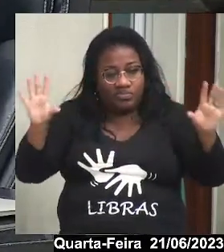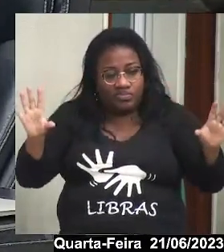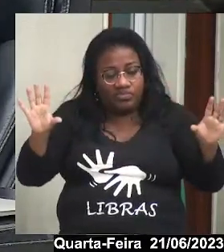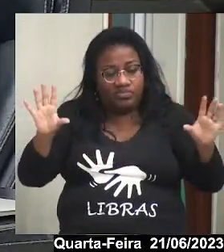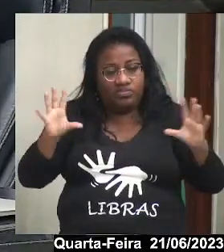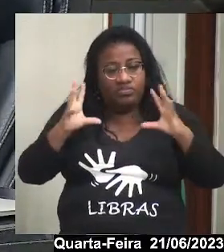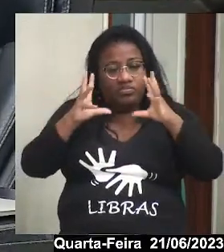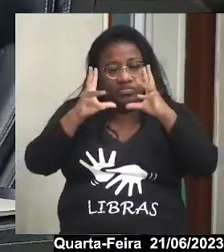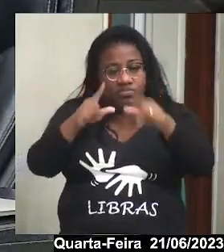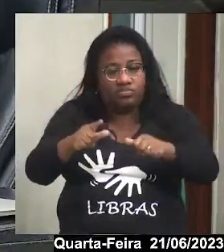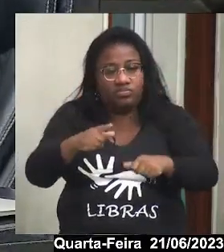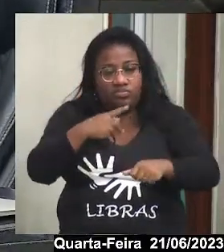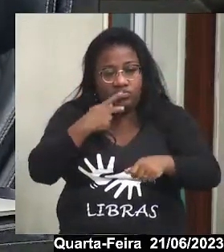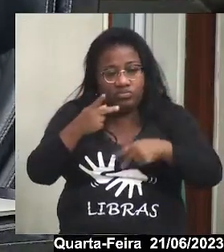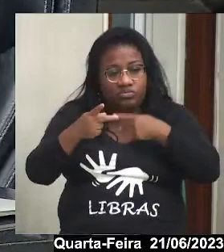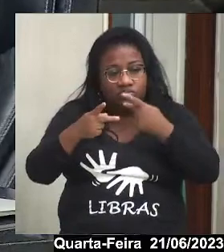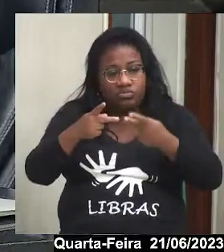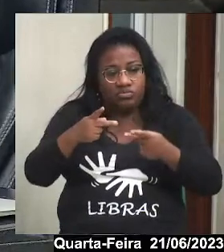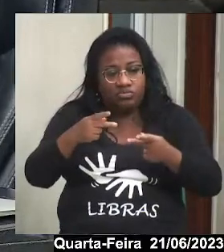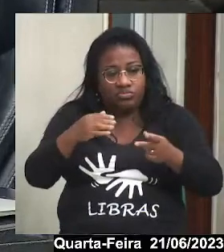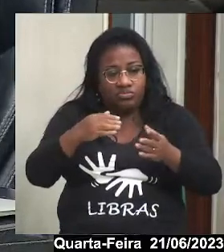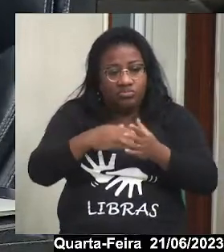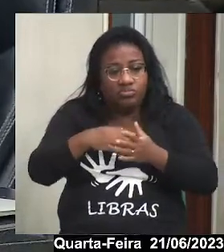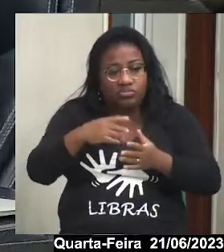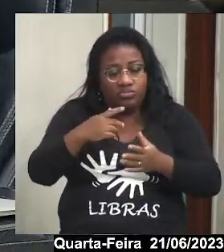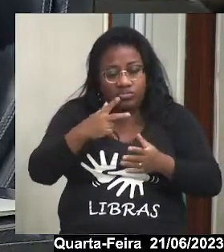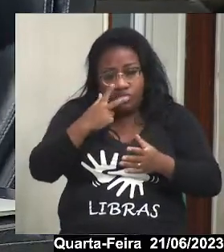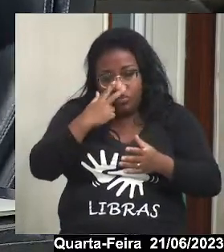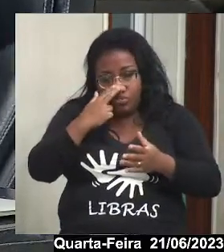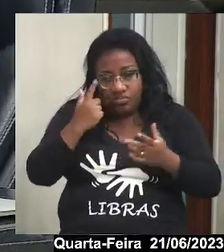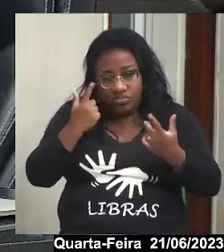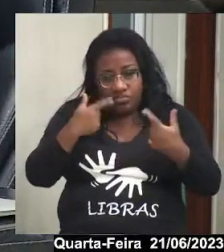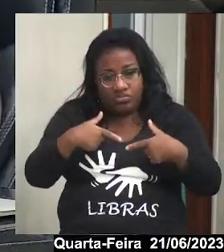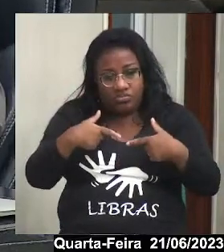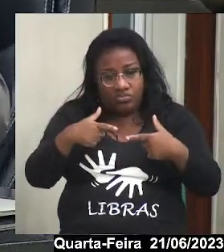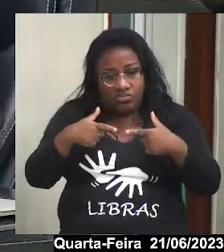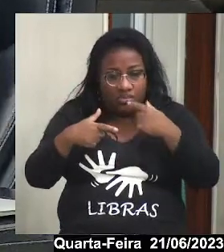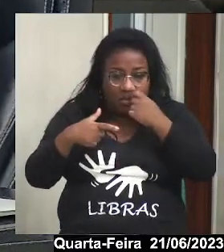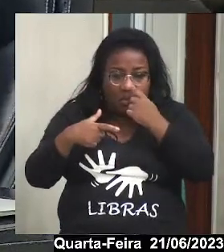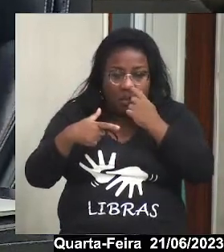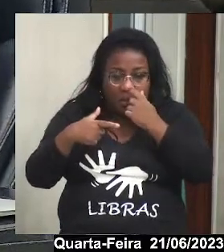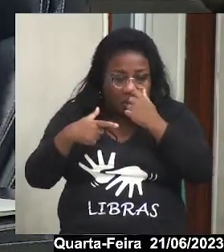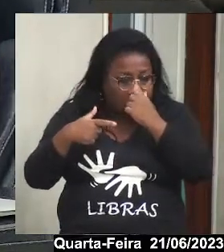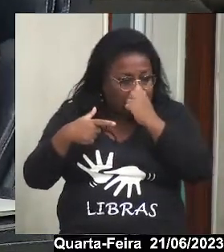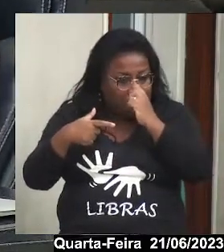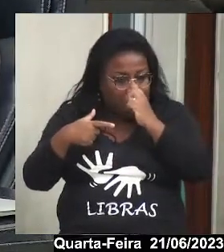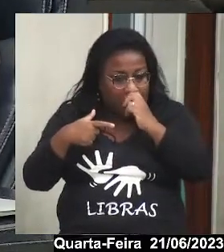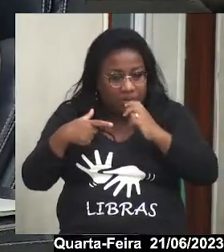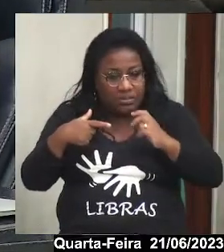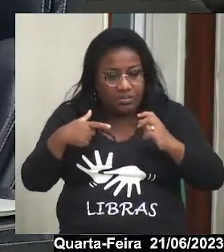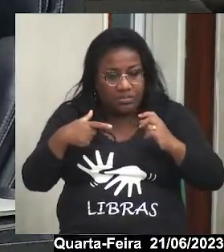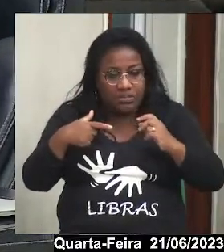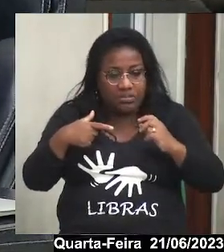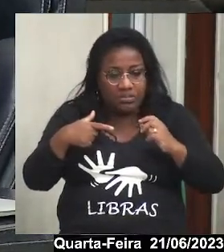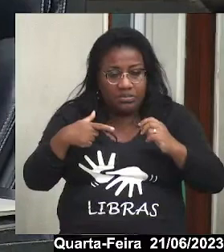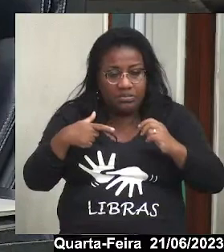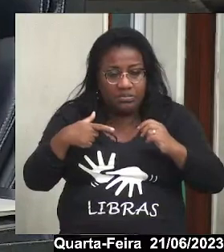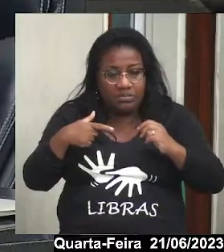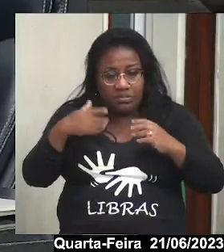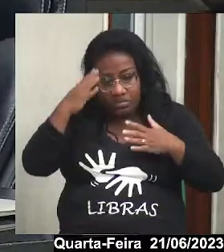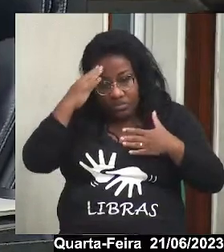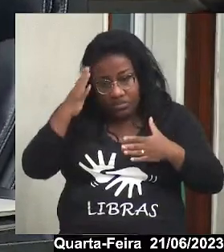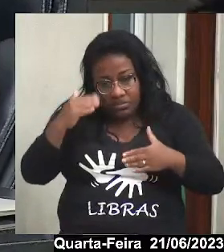Guarda. Porque quando ele fala isso, até parece que a gente somos contra qualquer tipo de homenagem a qualquer tipo